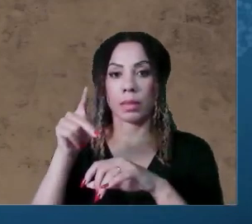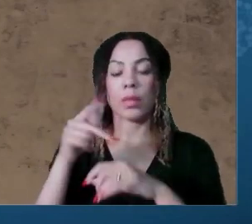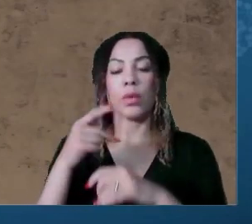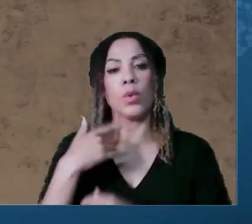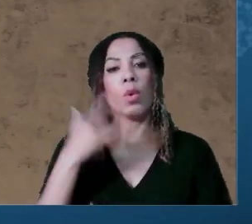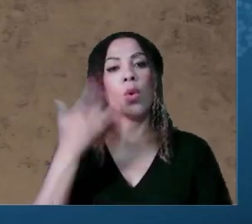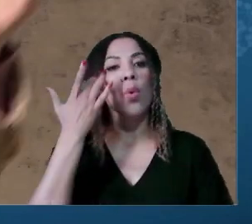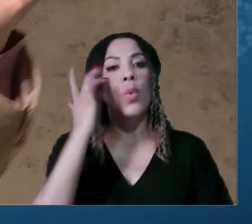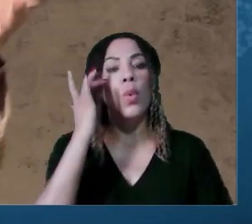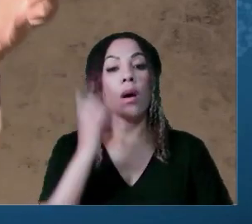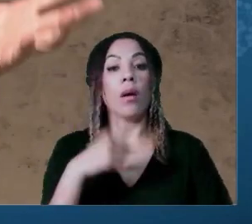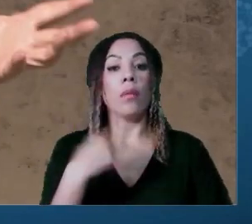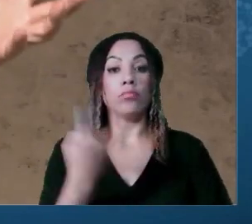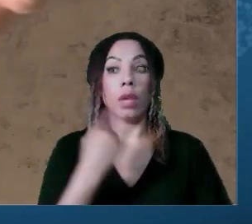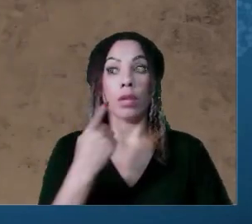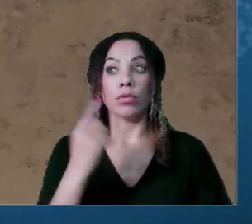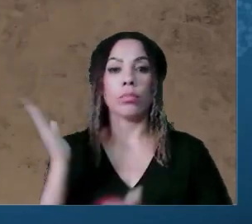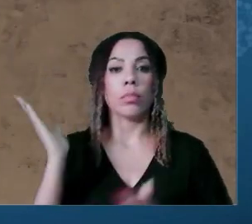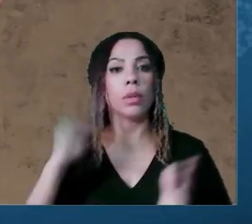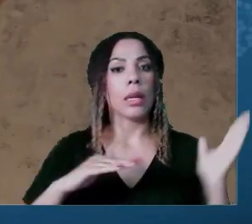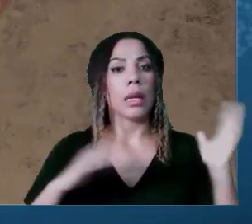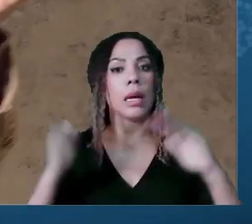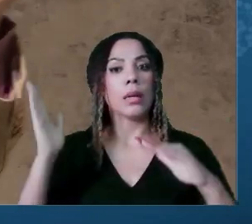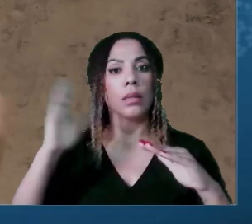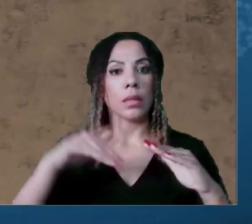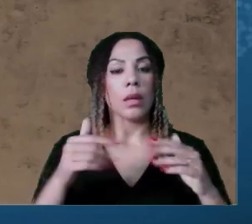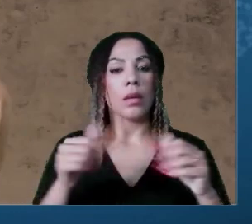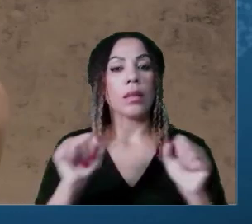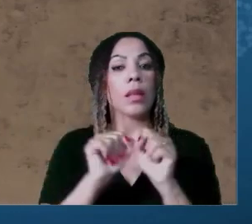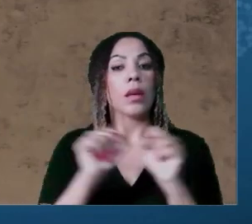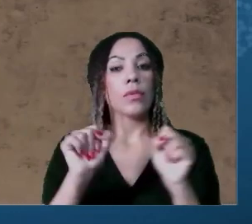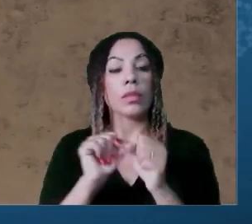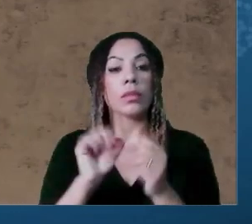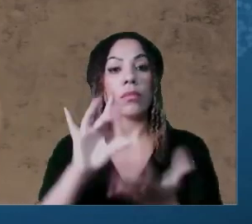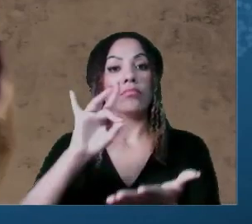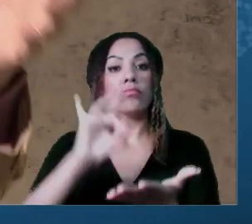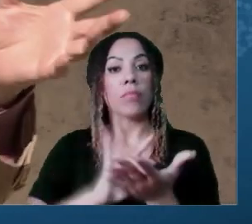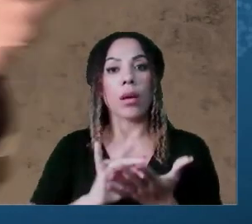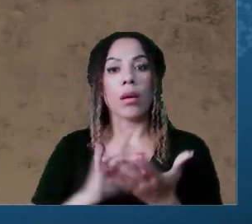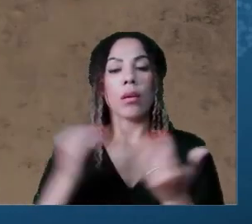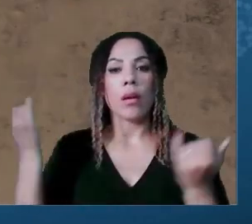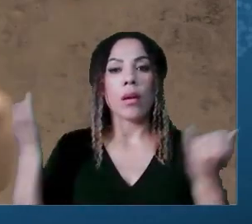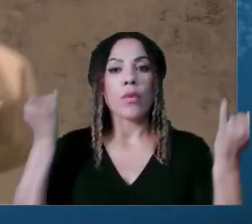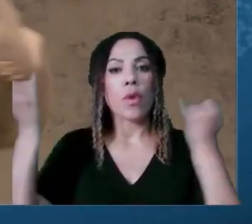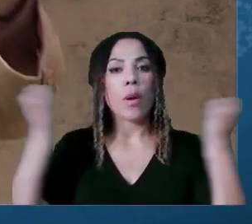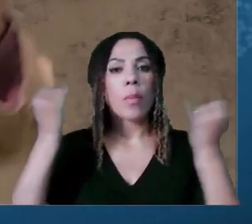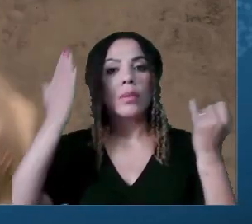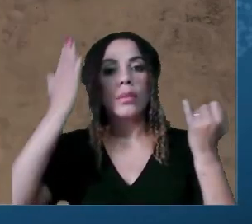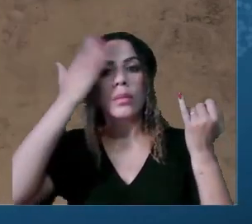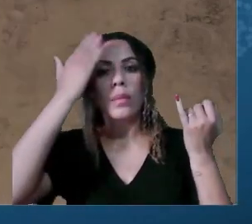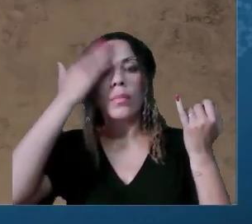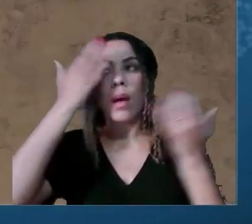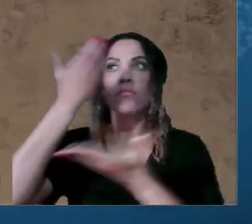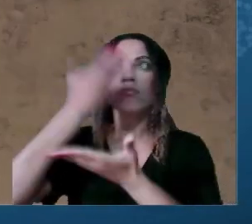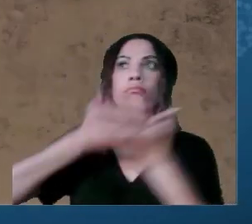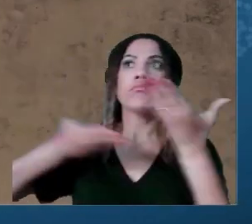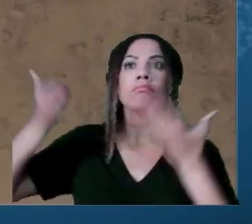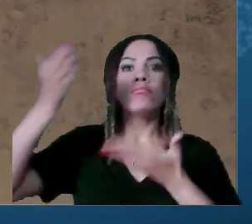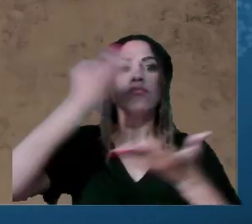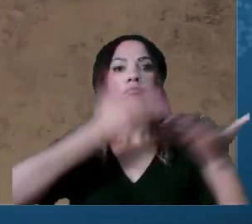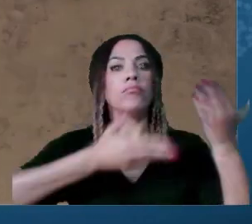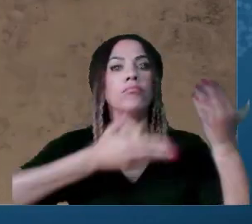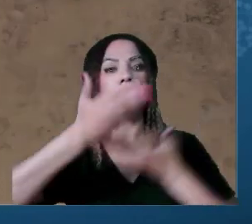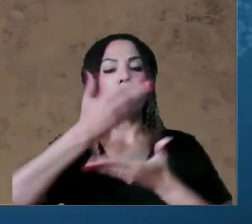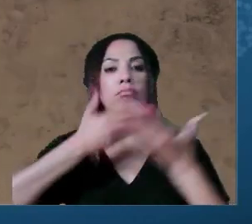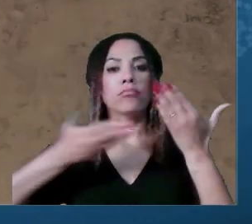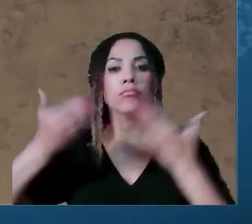está trazendo... com isso, fazendo realmente, trazendo as informações, a interação, propiciando